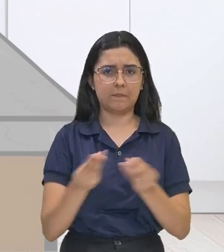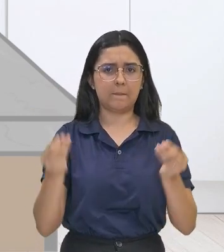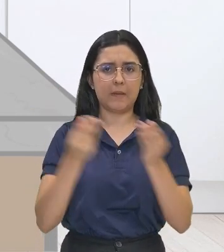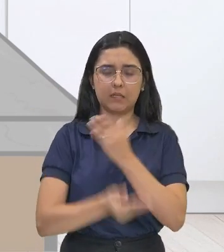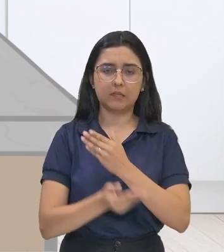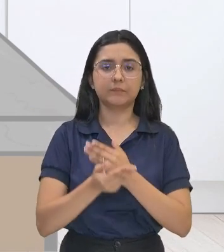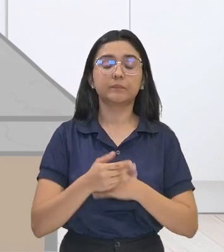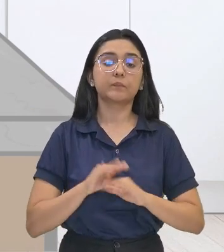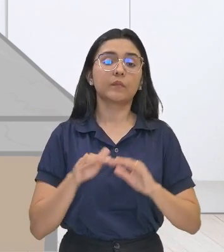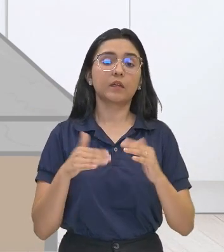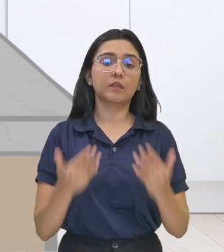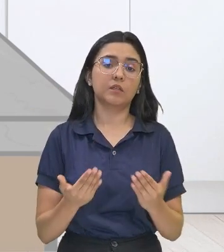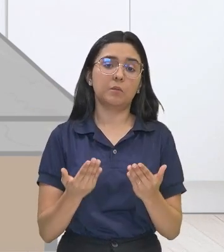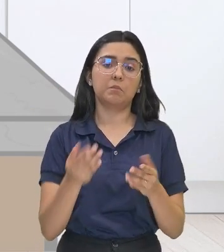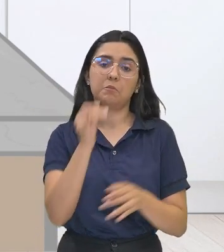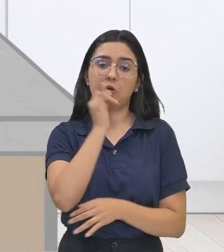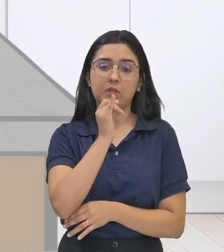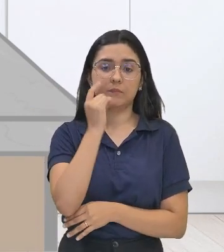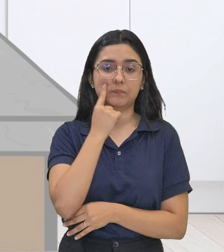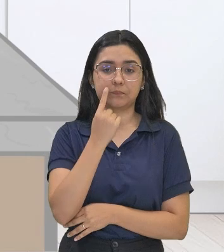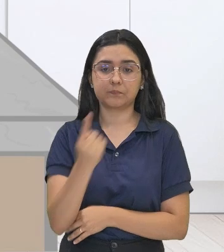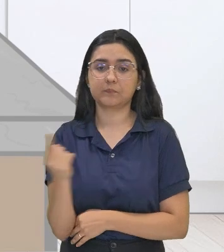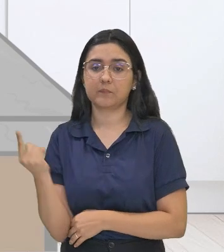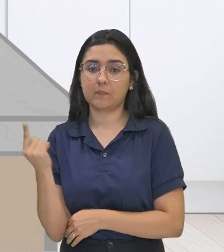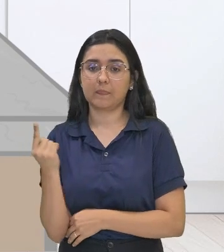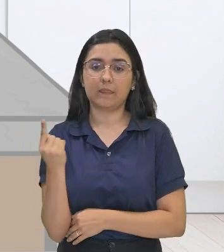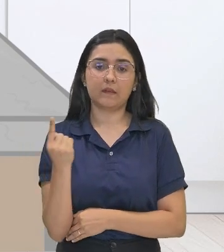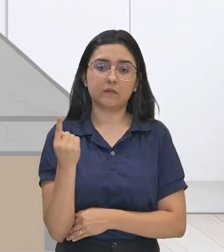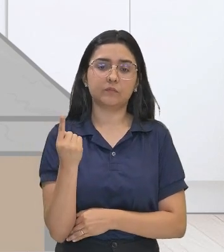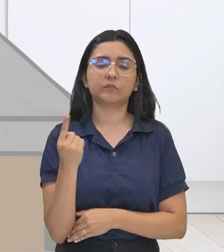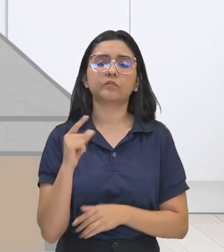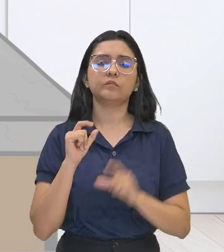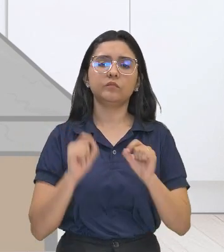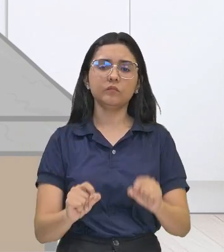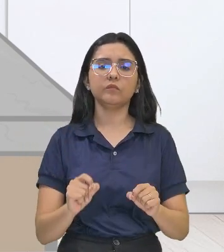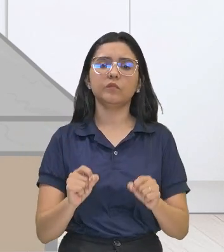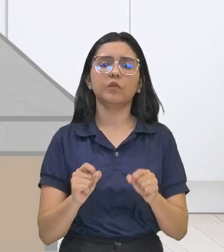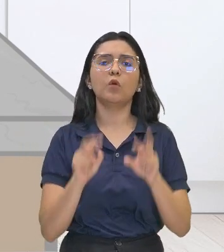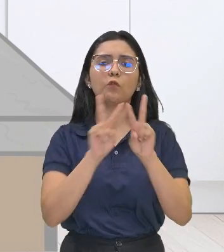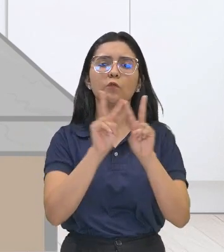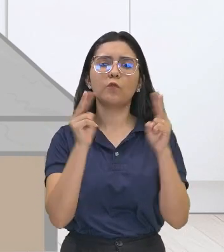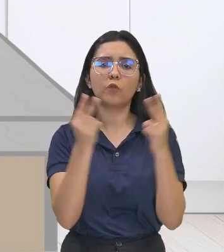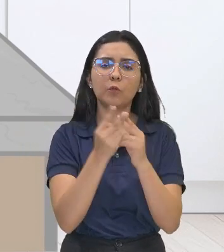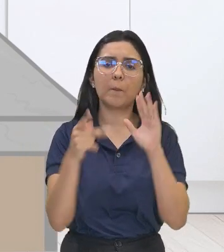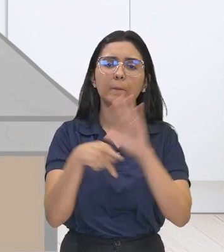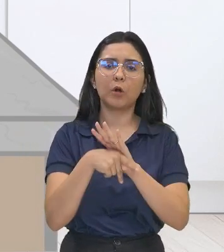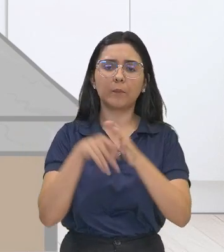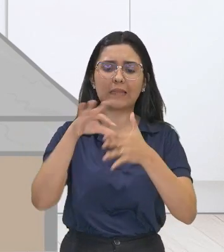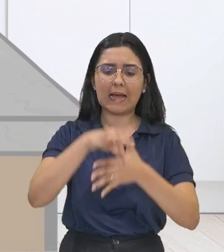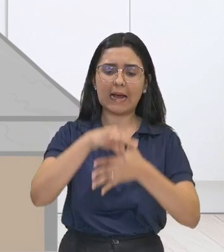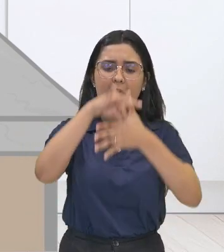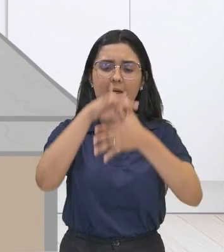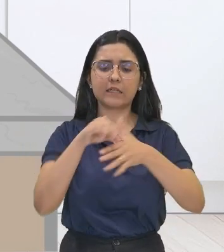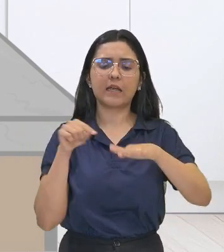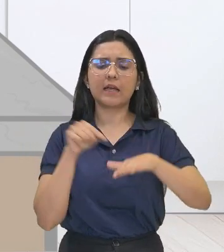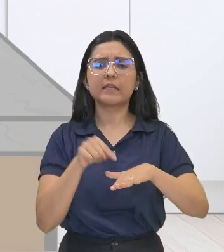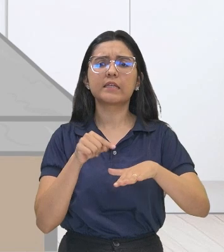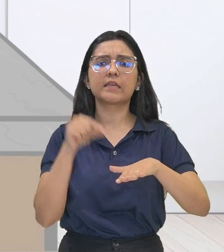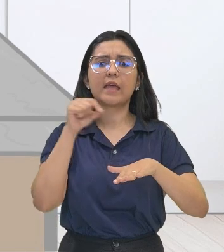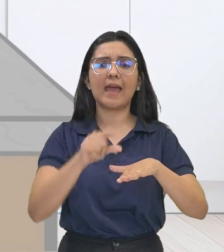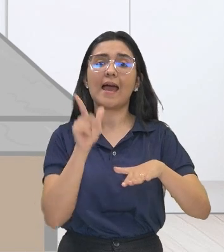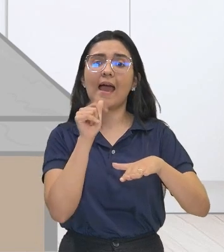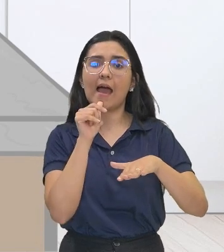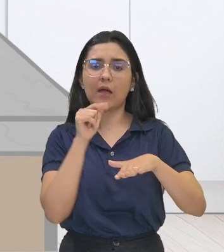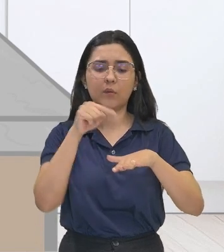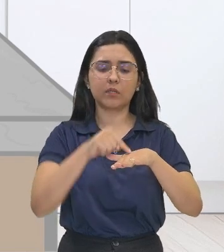Neste caso que vocês estão vendo aqui, parte do volume que a gente tem dessa carne é de água, e à medida que